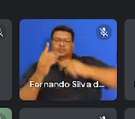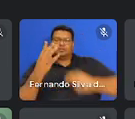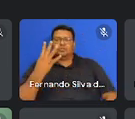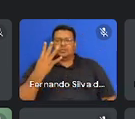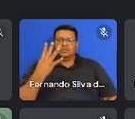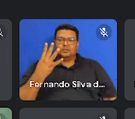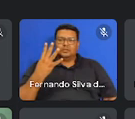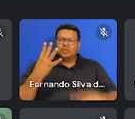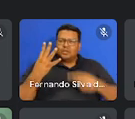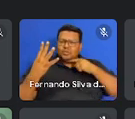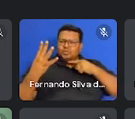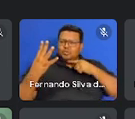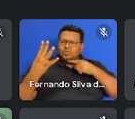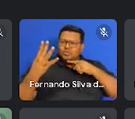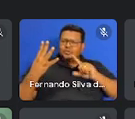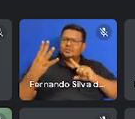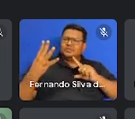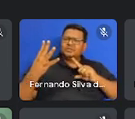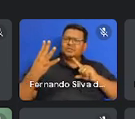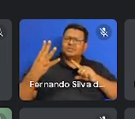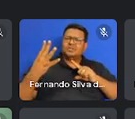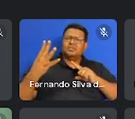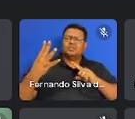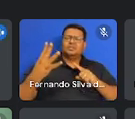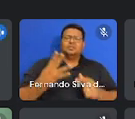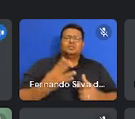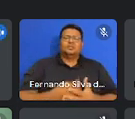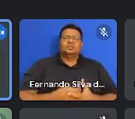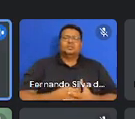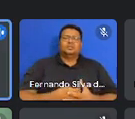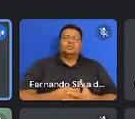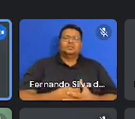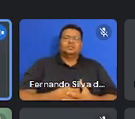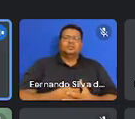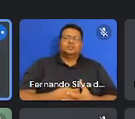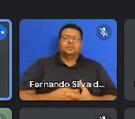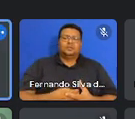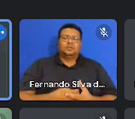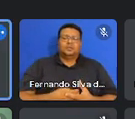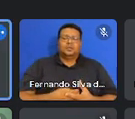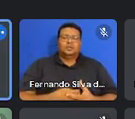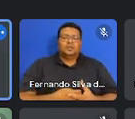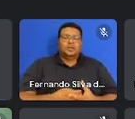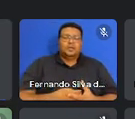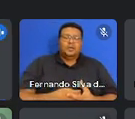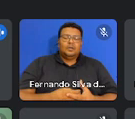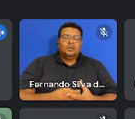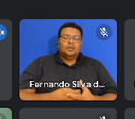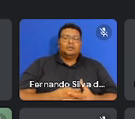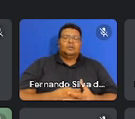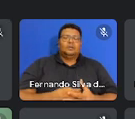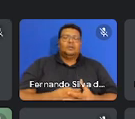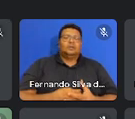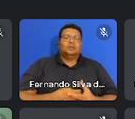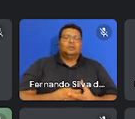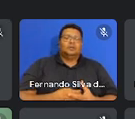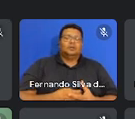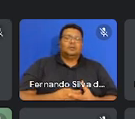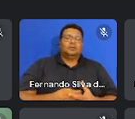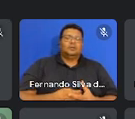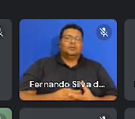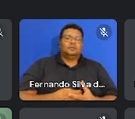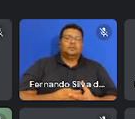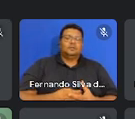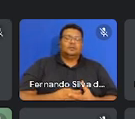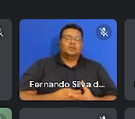Alguma dúvida, Silvânia, sobre esse procedimento? Pronto, beleza.